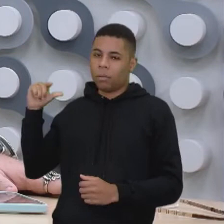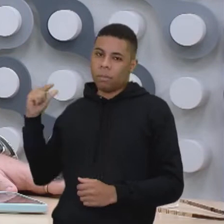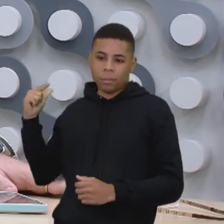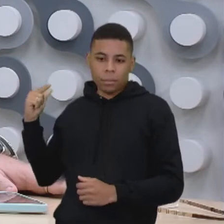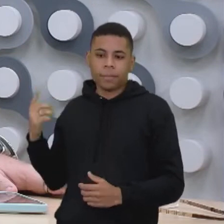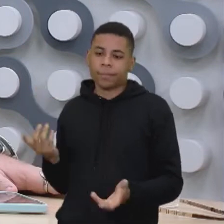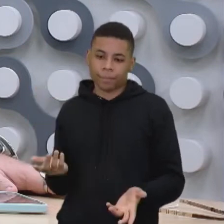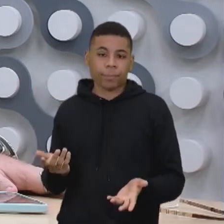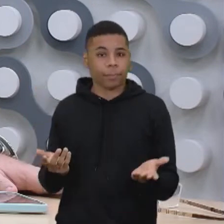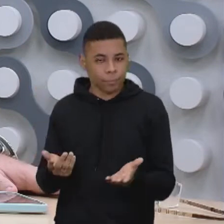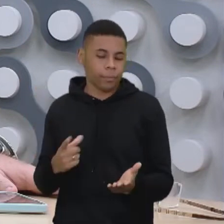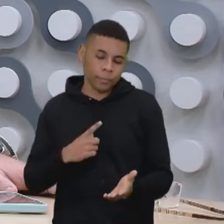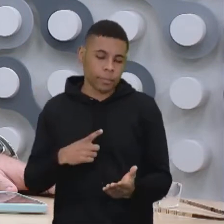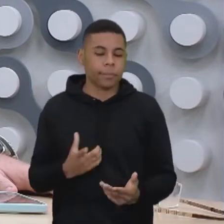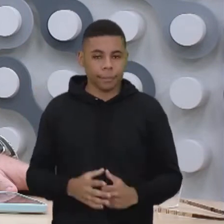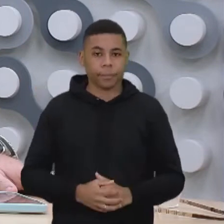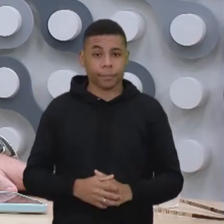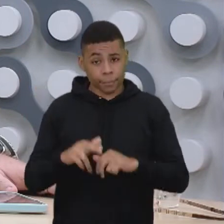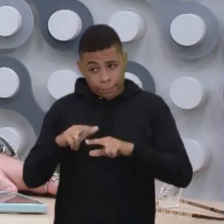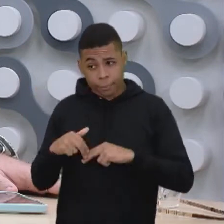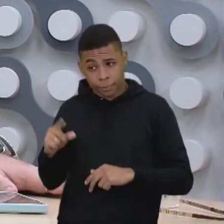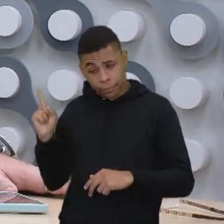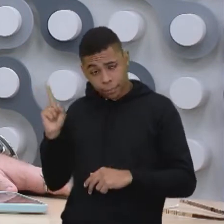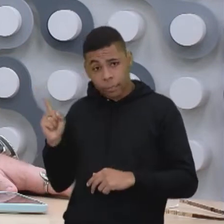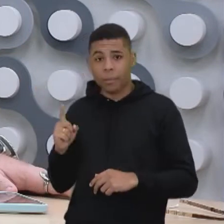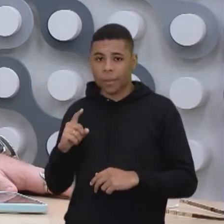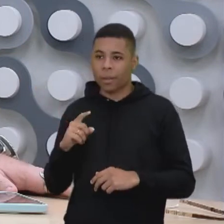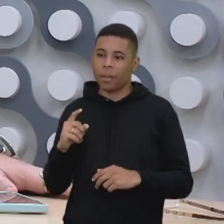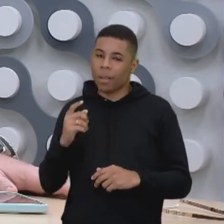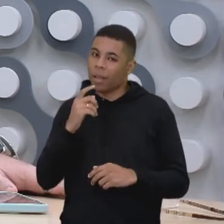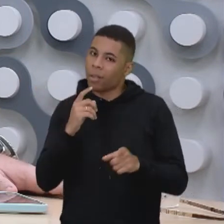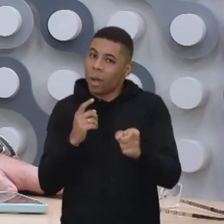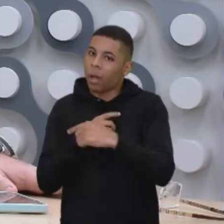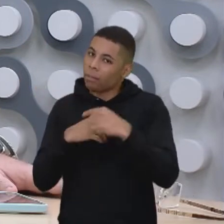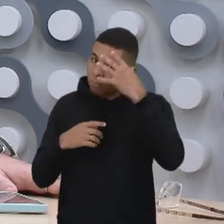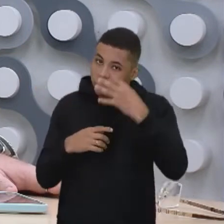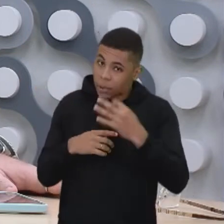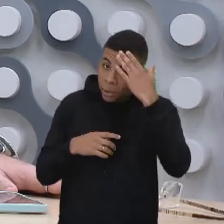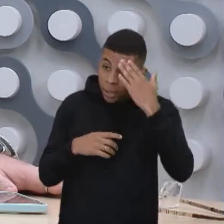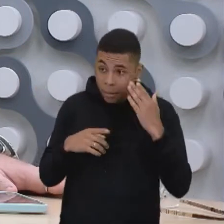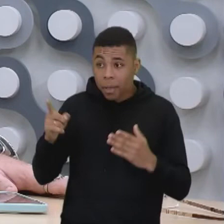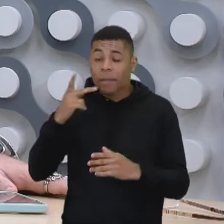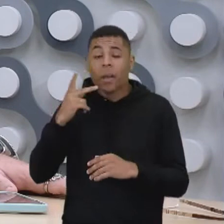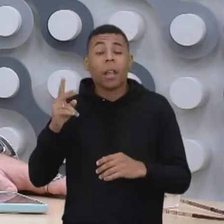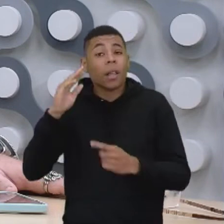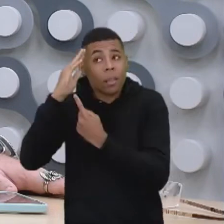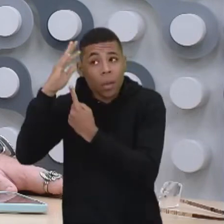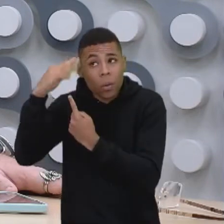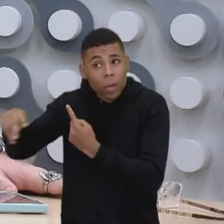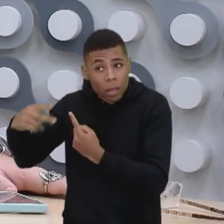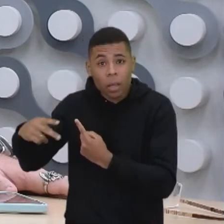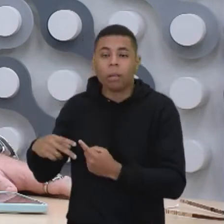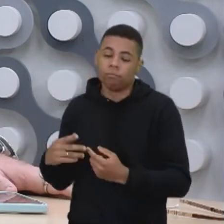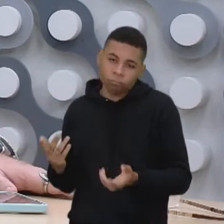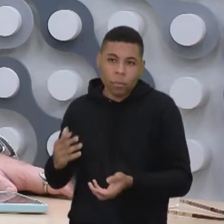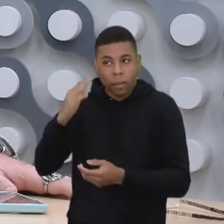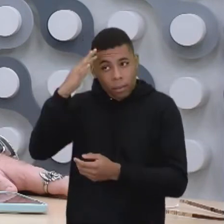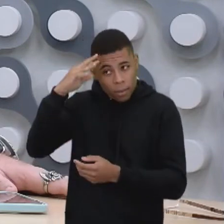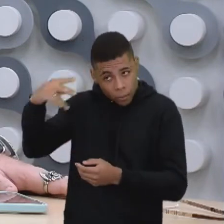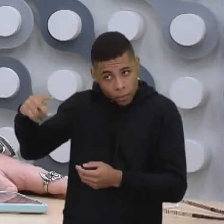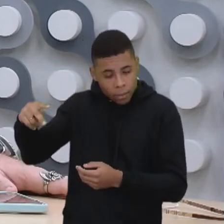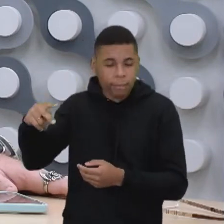da sociedade dele. Então é isso que a gente também tem que entender. Então quando você fala de uma teoria, muitas vezes essa teoria